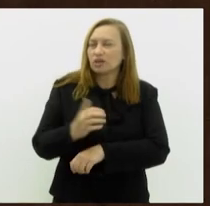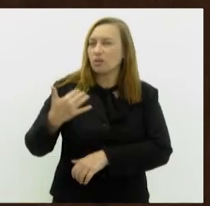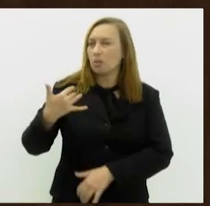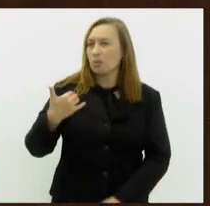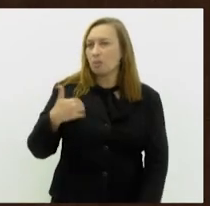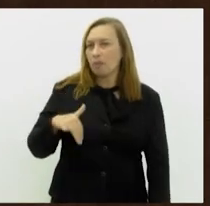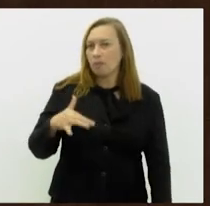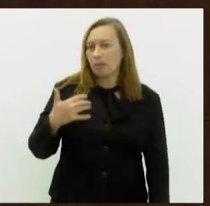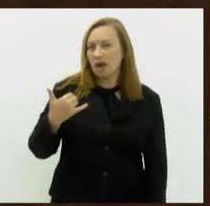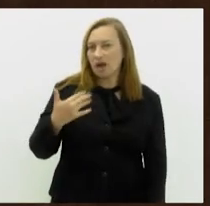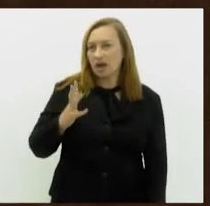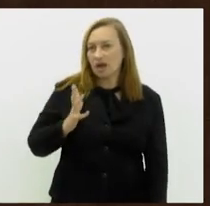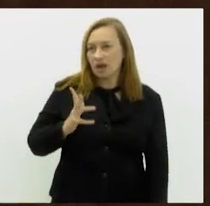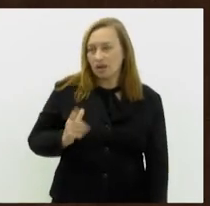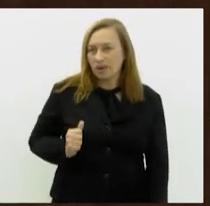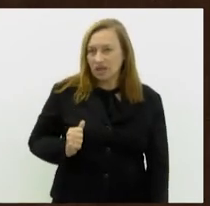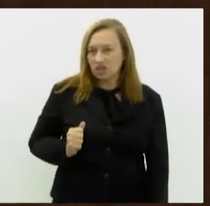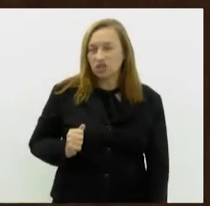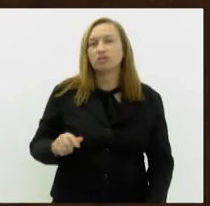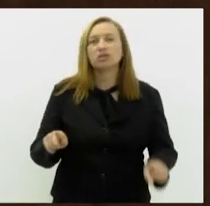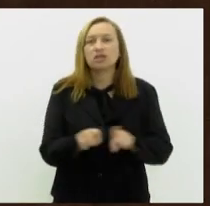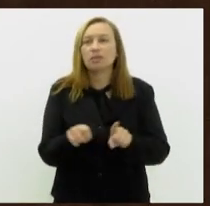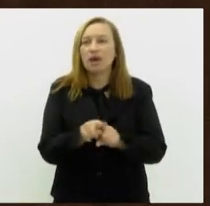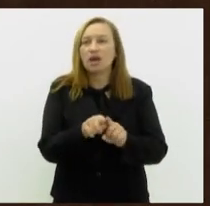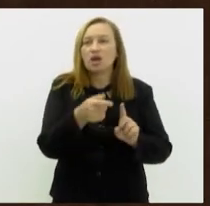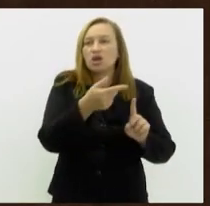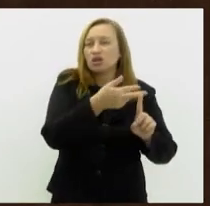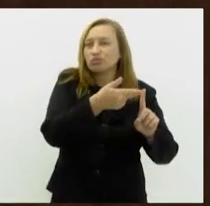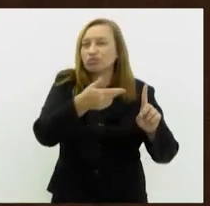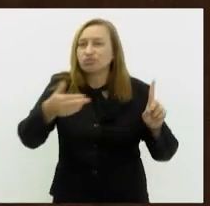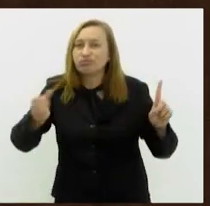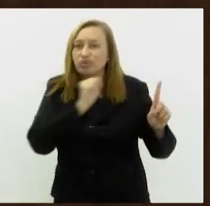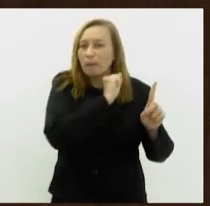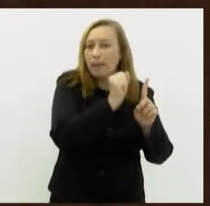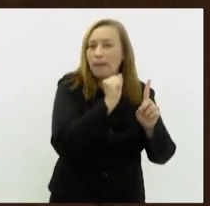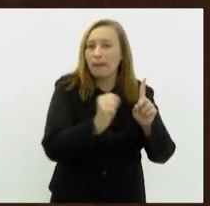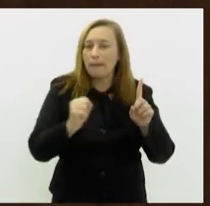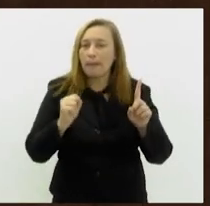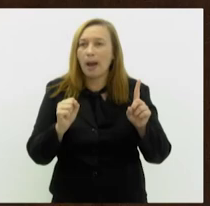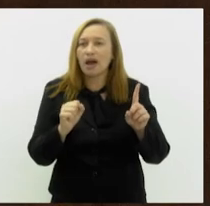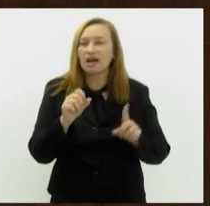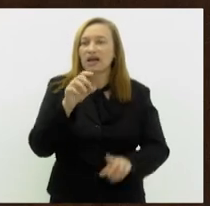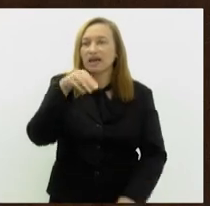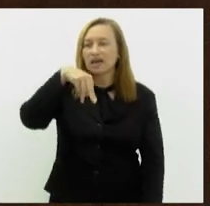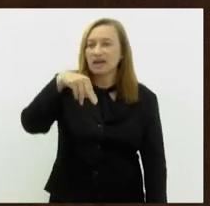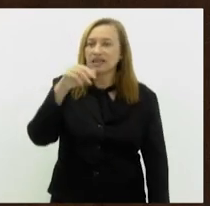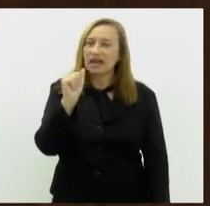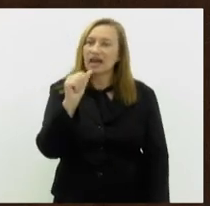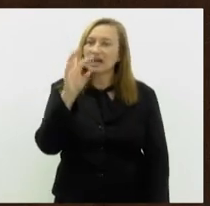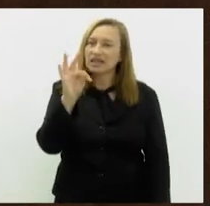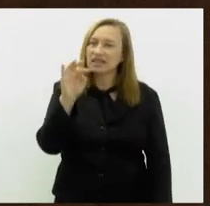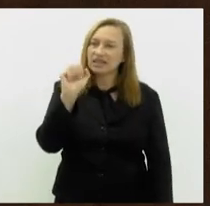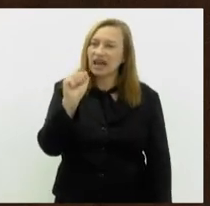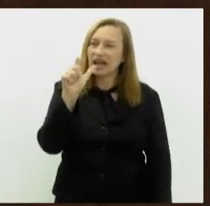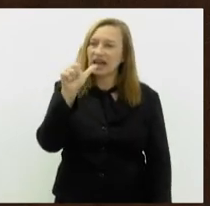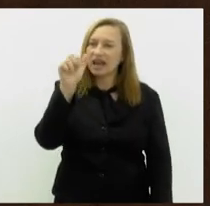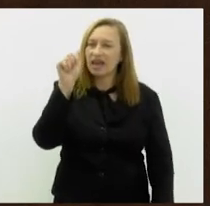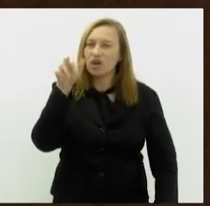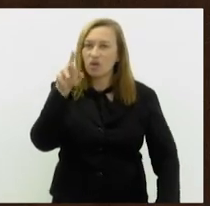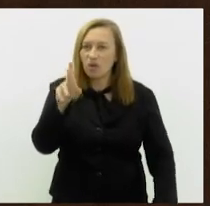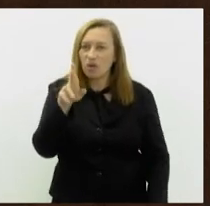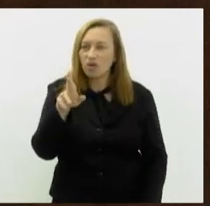palestino e sobre o massacre que Netanyahu impõe hoje na faixa de